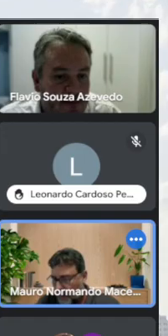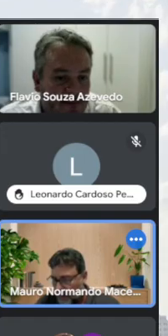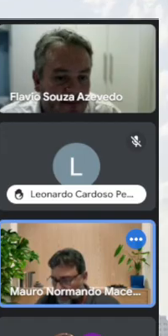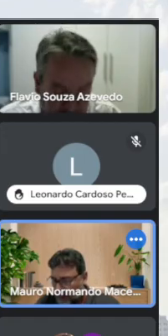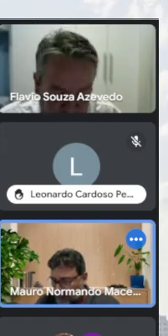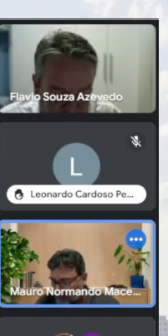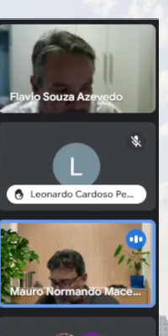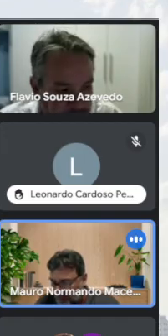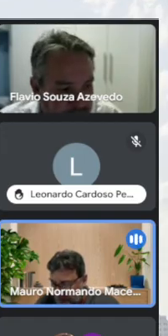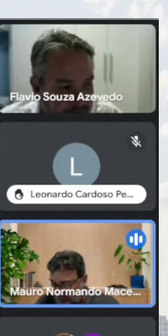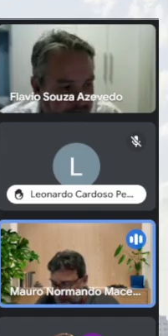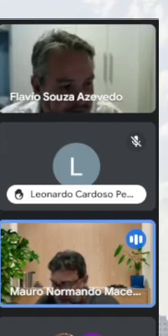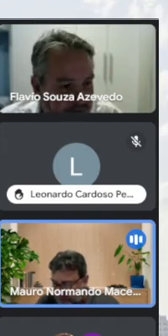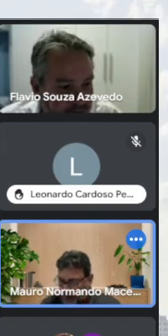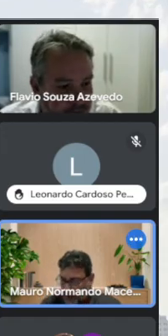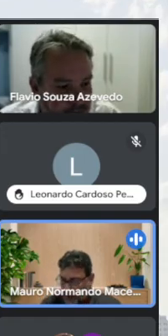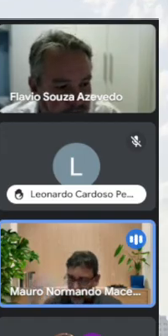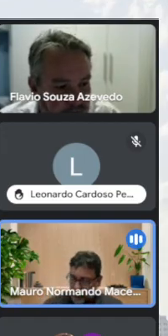também.